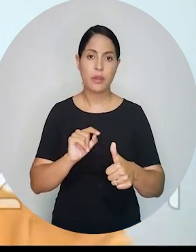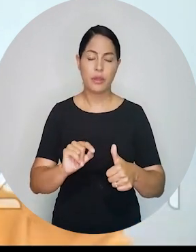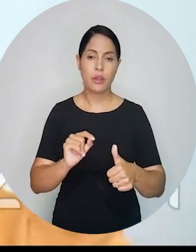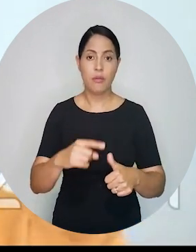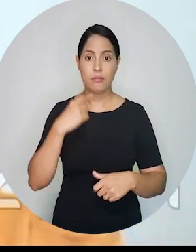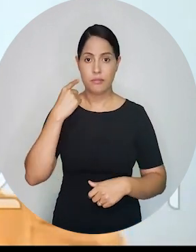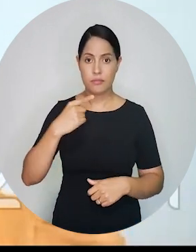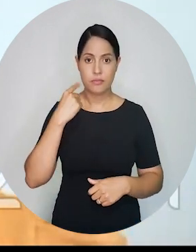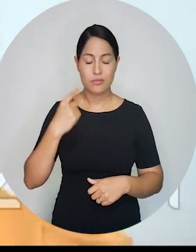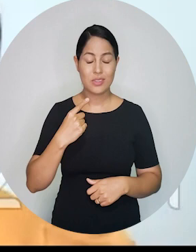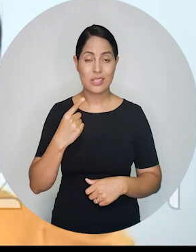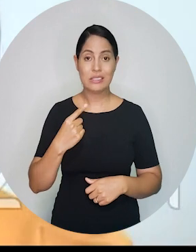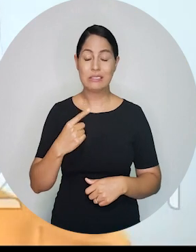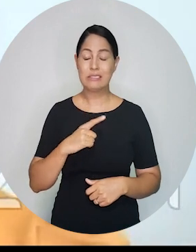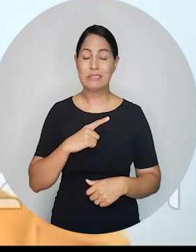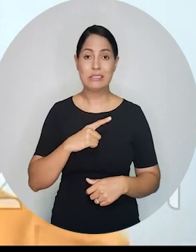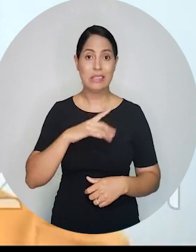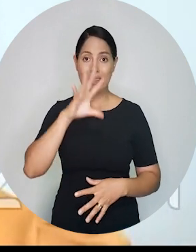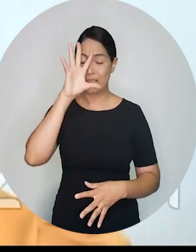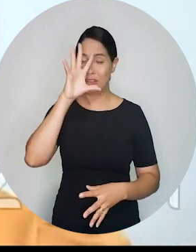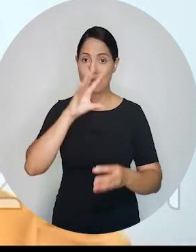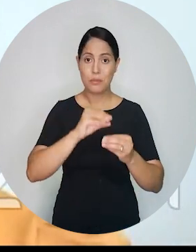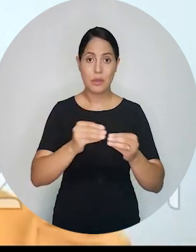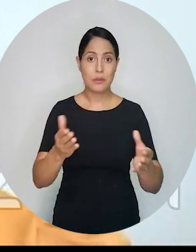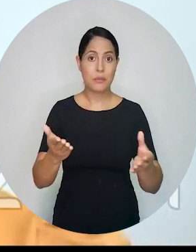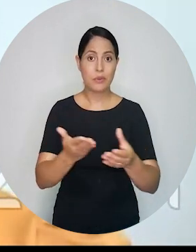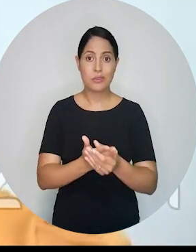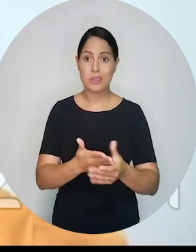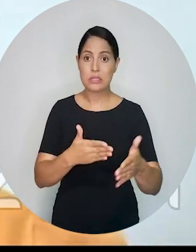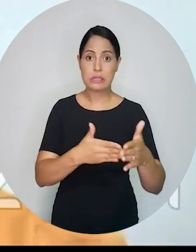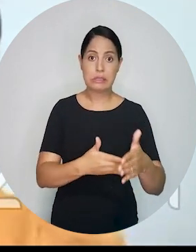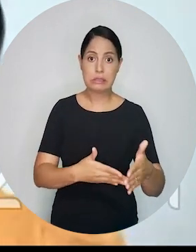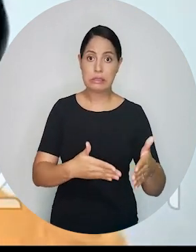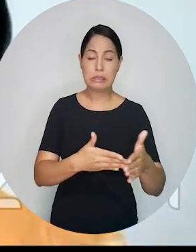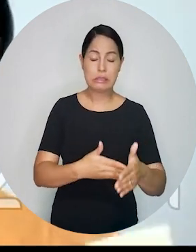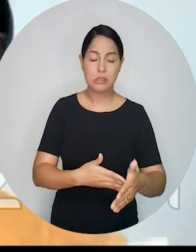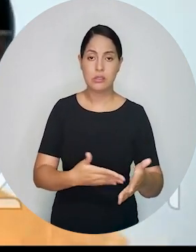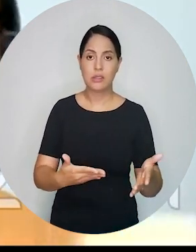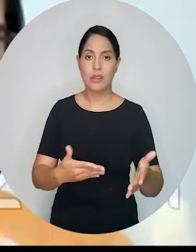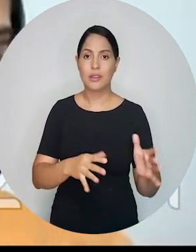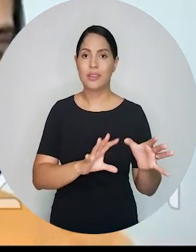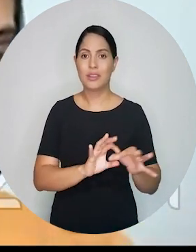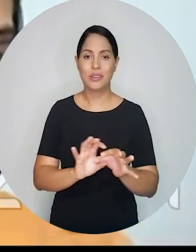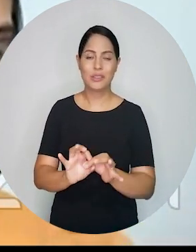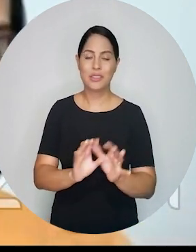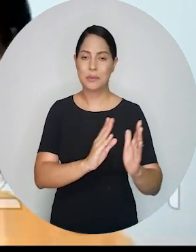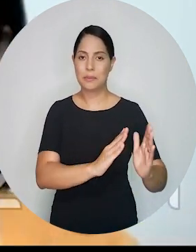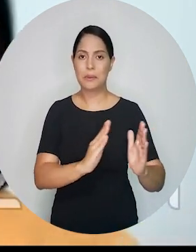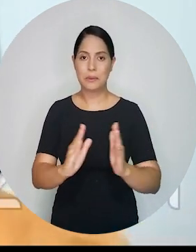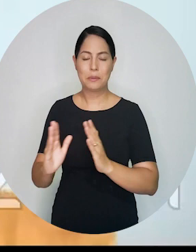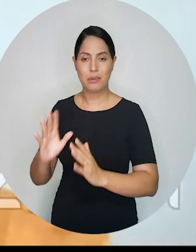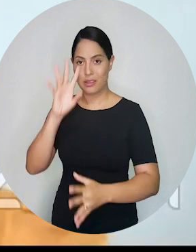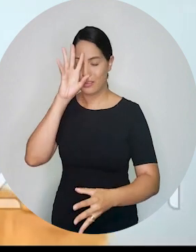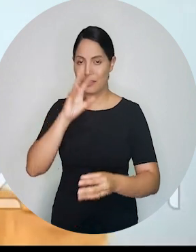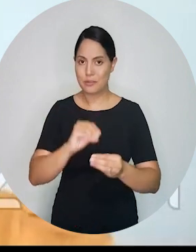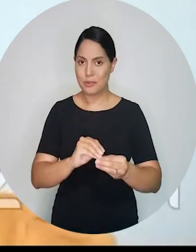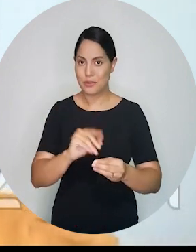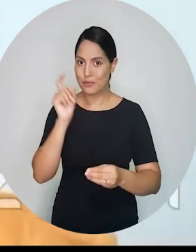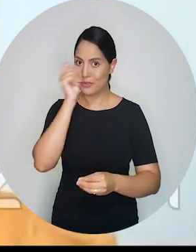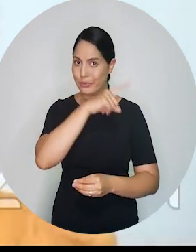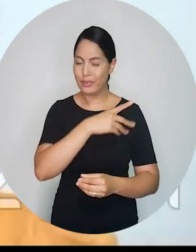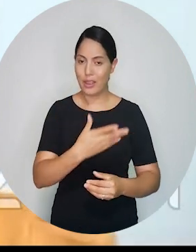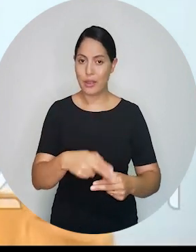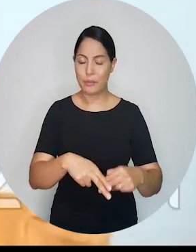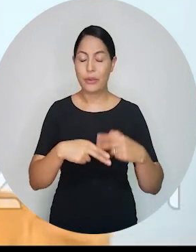interessantes. O primeiro dele é que os advogados têm muita dificuldade de entender a questão dos processos, sem ser um processo judicial, mas do processo